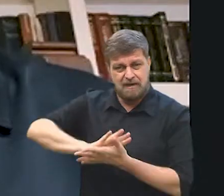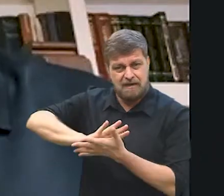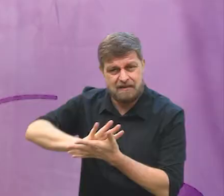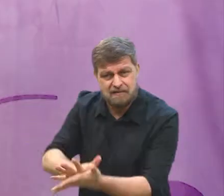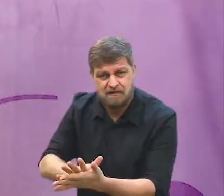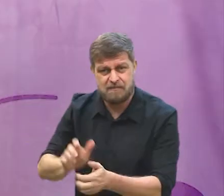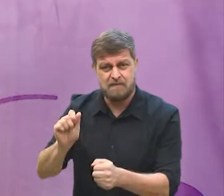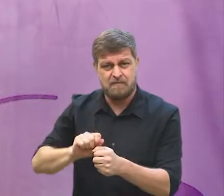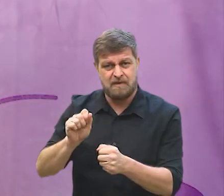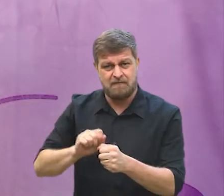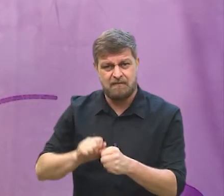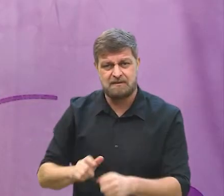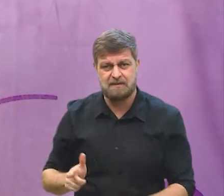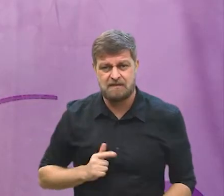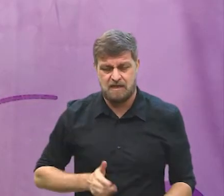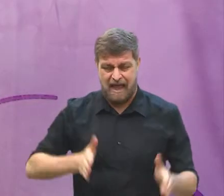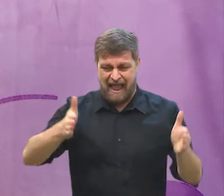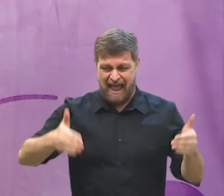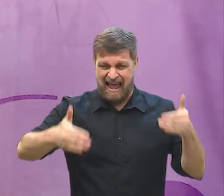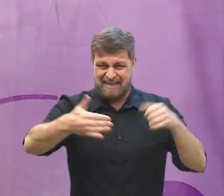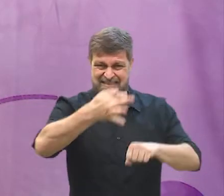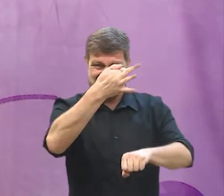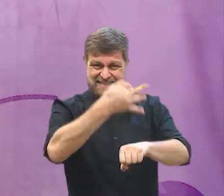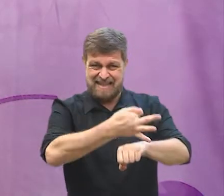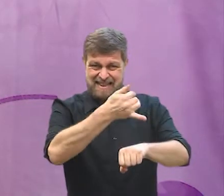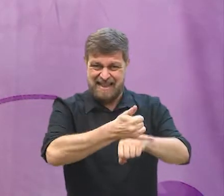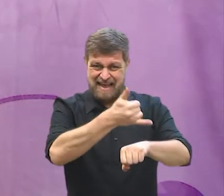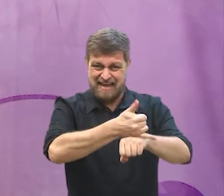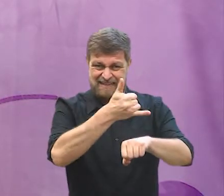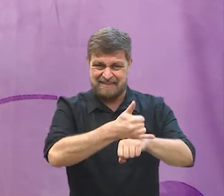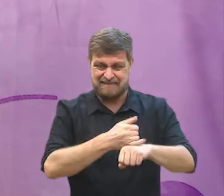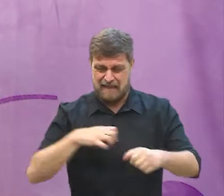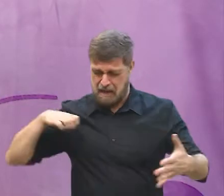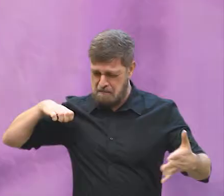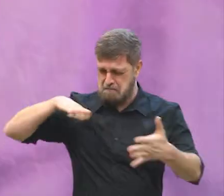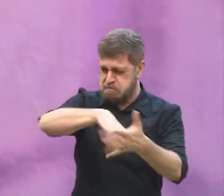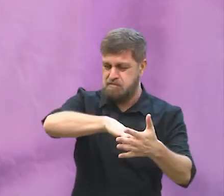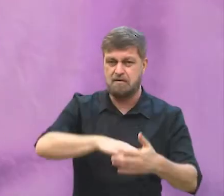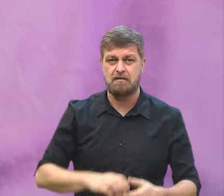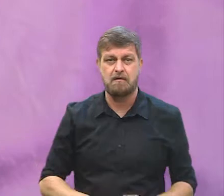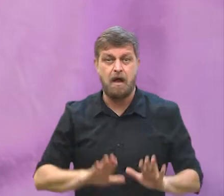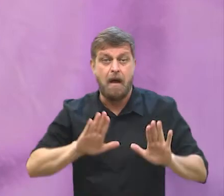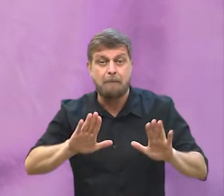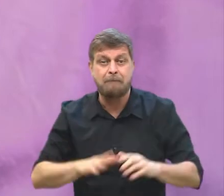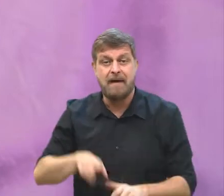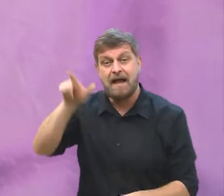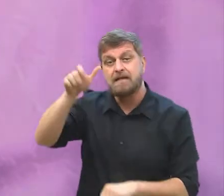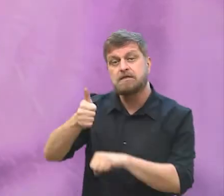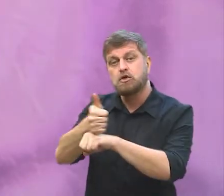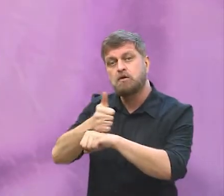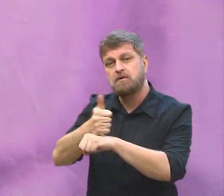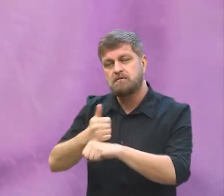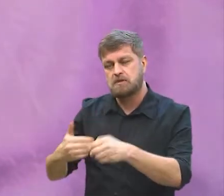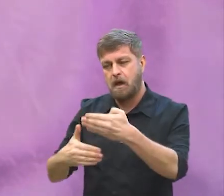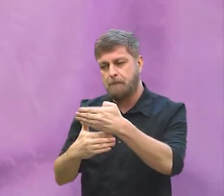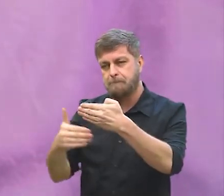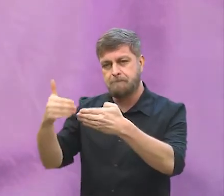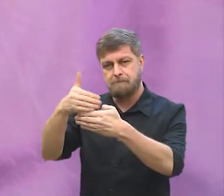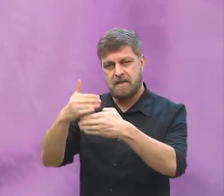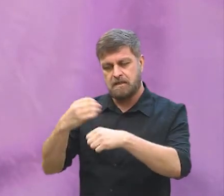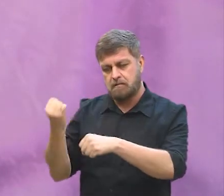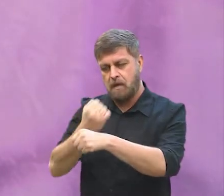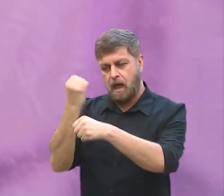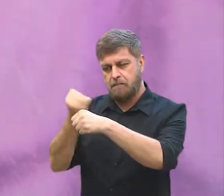causar acidentes com essas latas na rua, com esses... Mas no caso dos pedreiros, né, doutor, que estão trabalhando